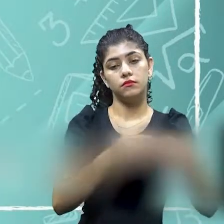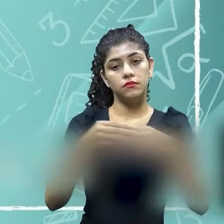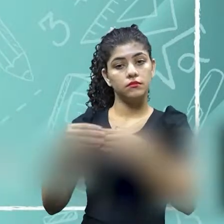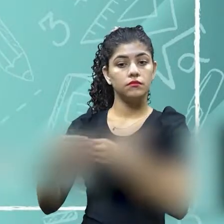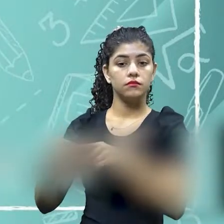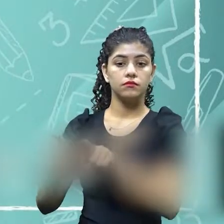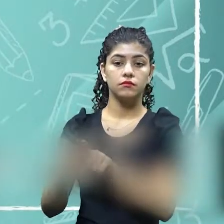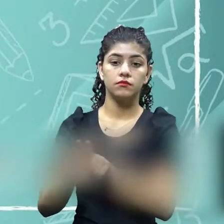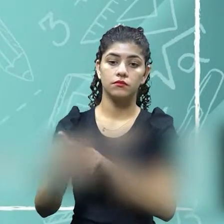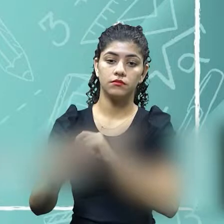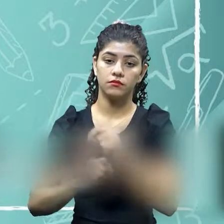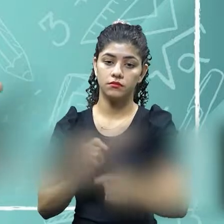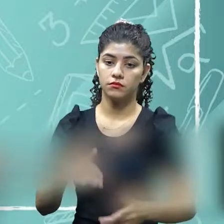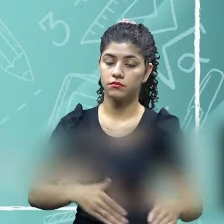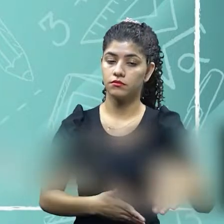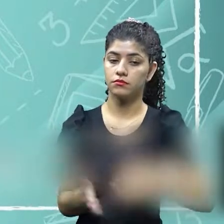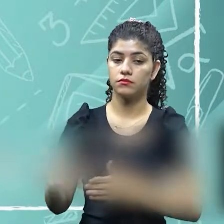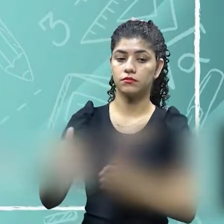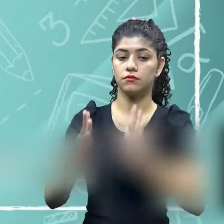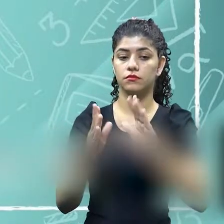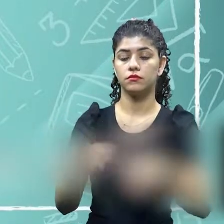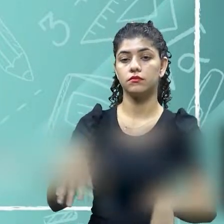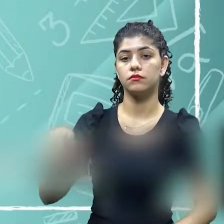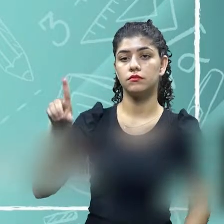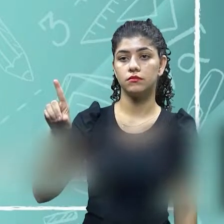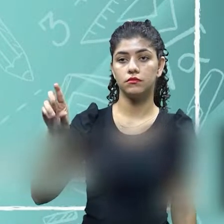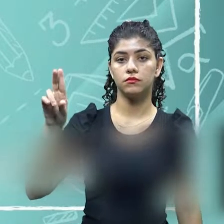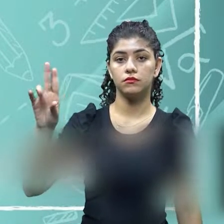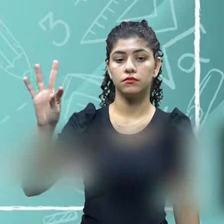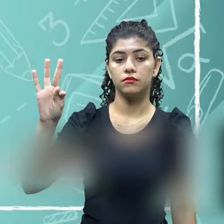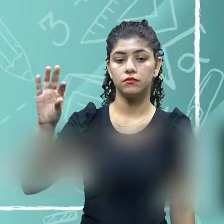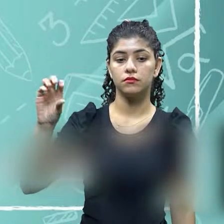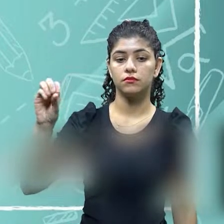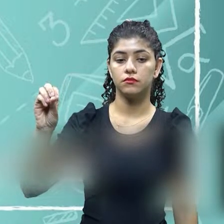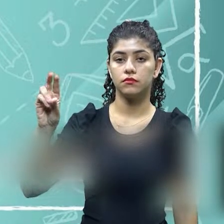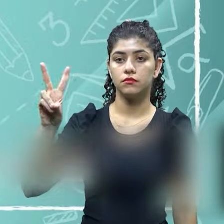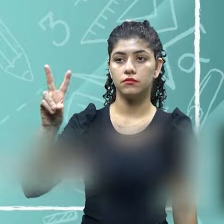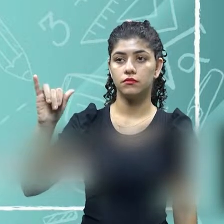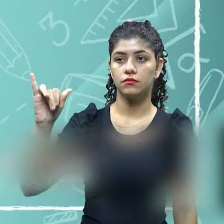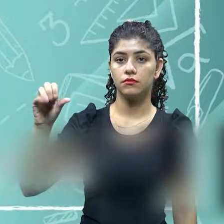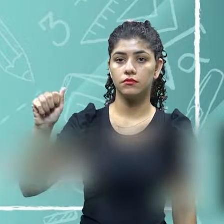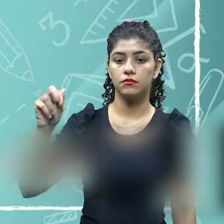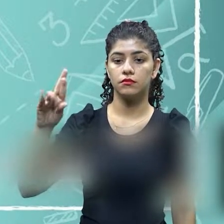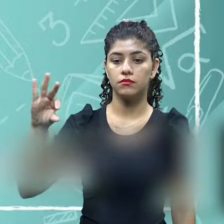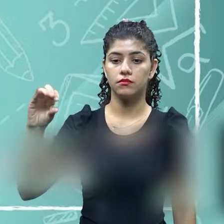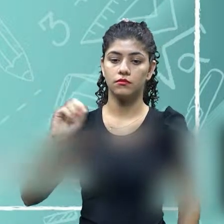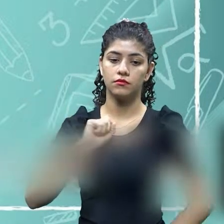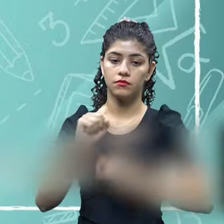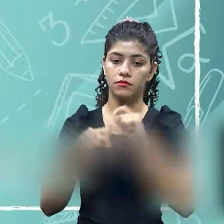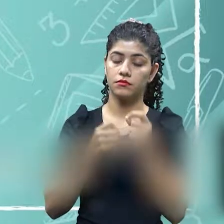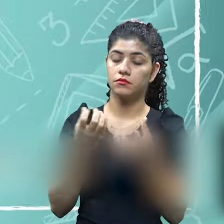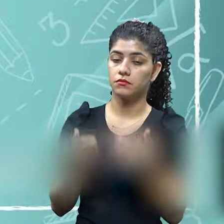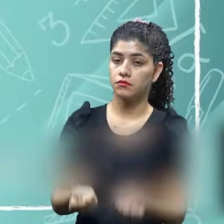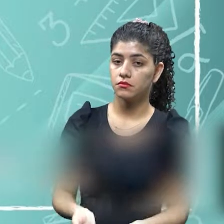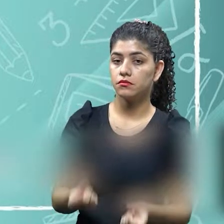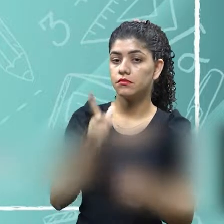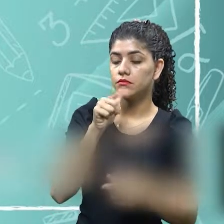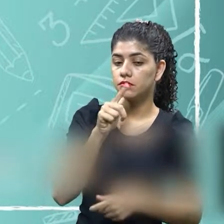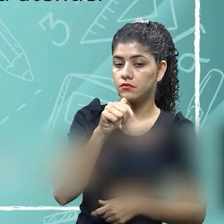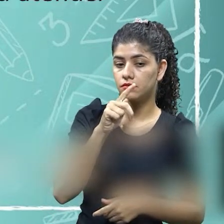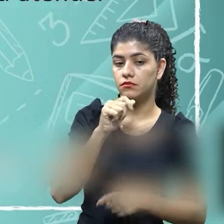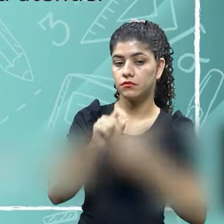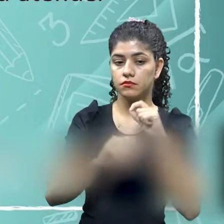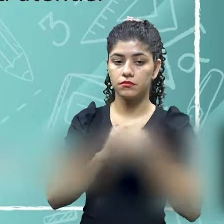o deslocamento através da via rodoviária. E o dutoviário, utilizado em granéis, sólidos e